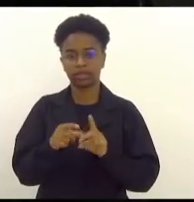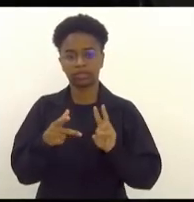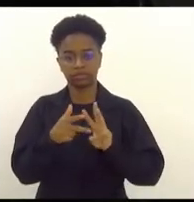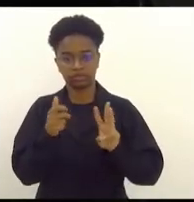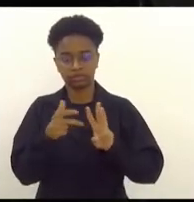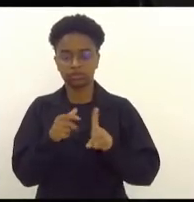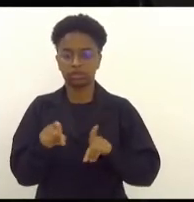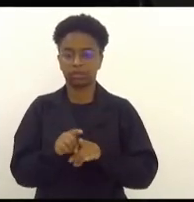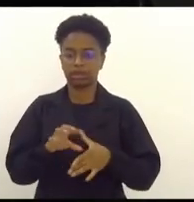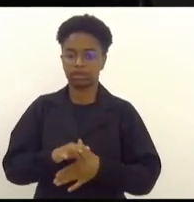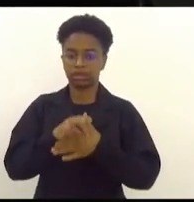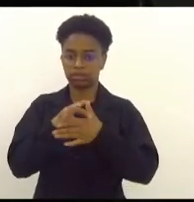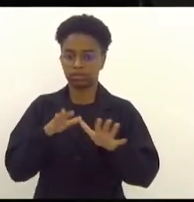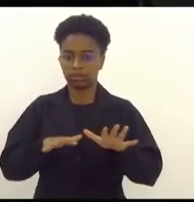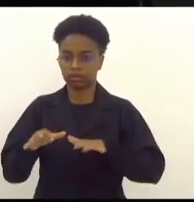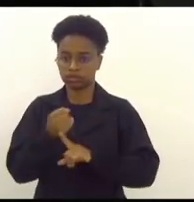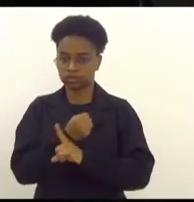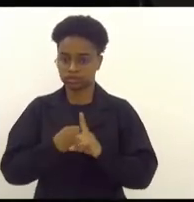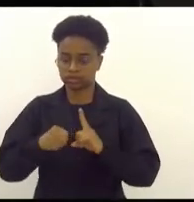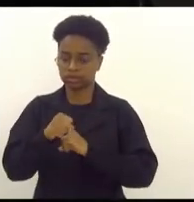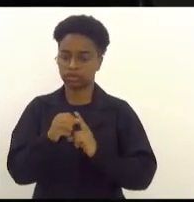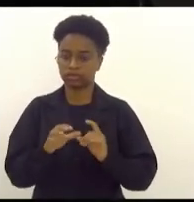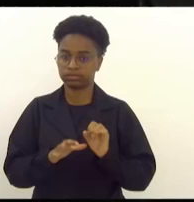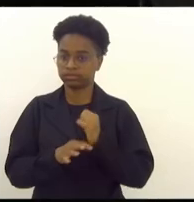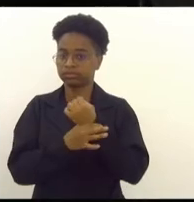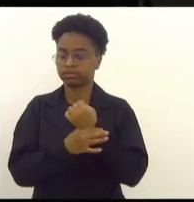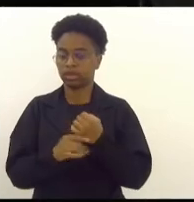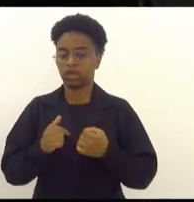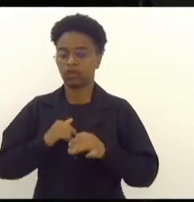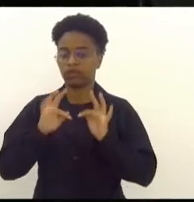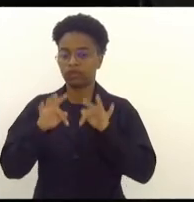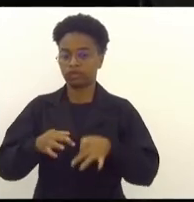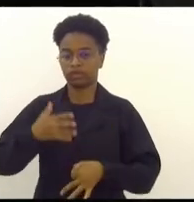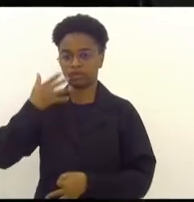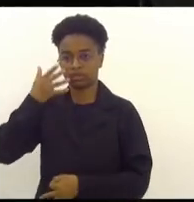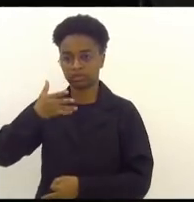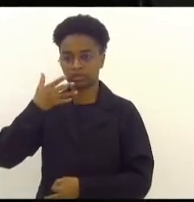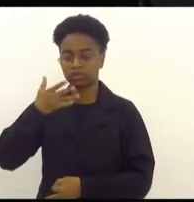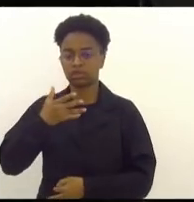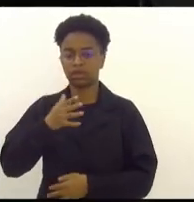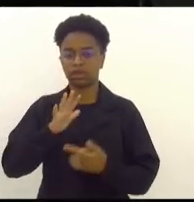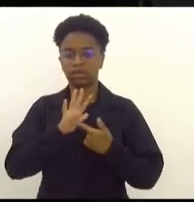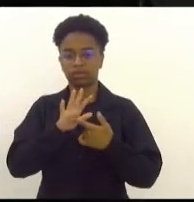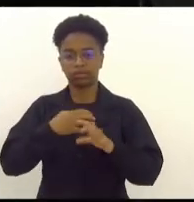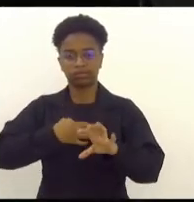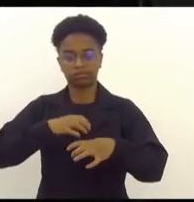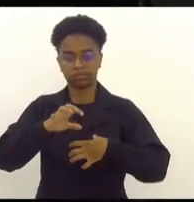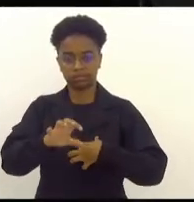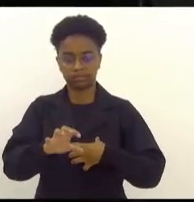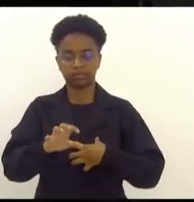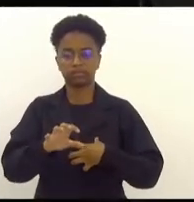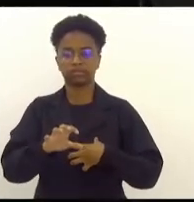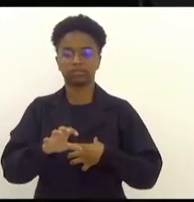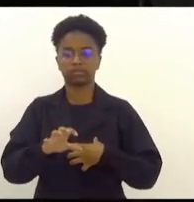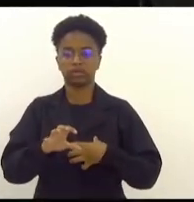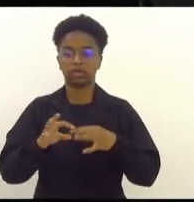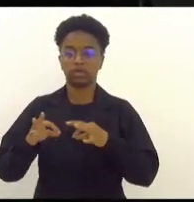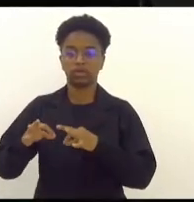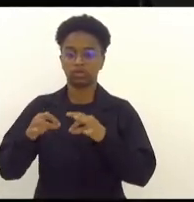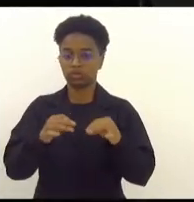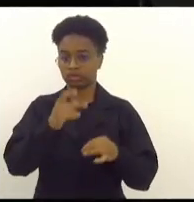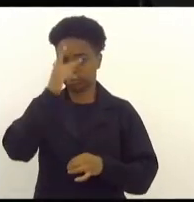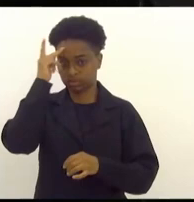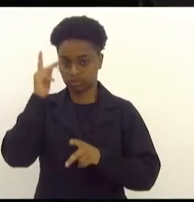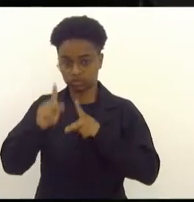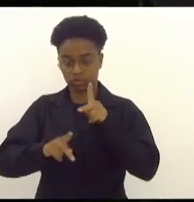social segurança quero aqui terminar minha fala prestando a minha solidariedade a todos os